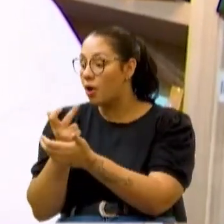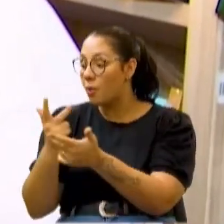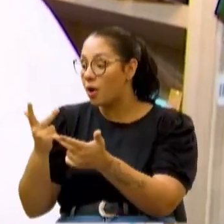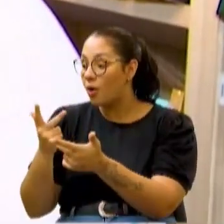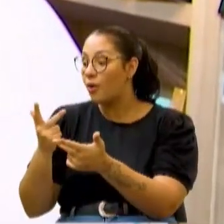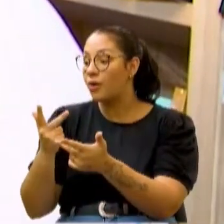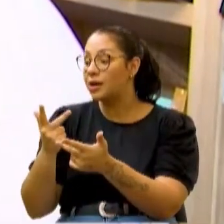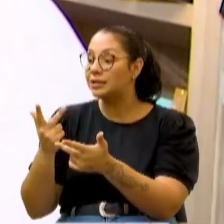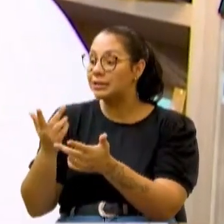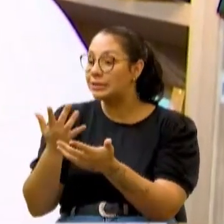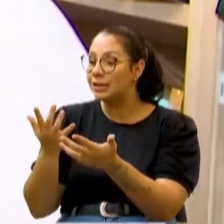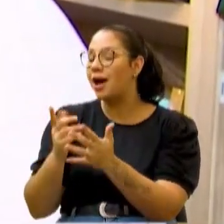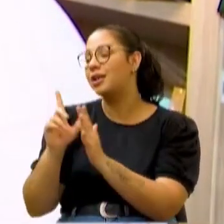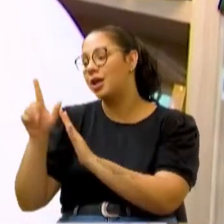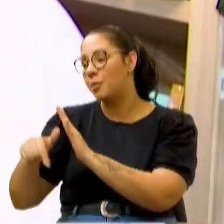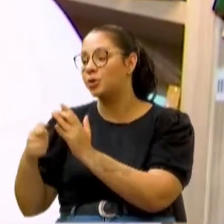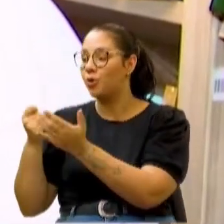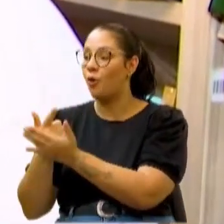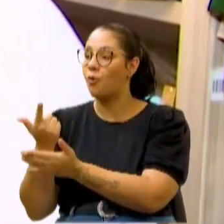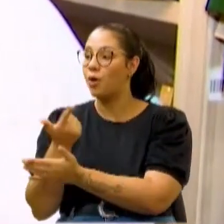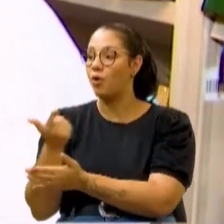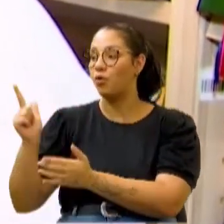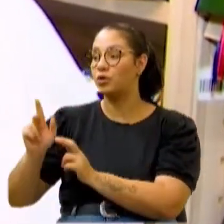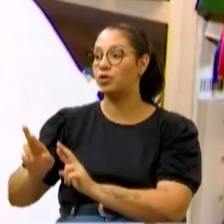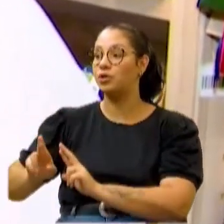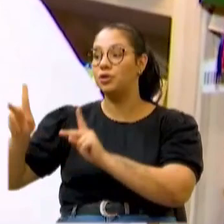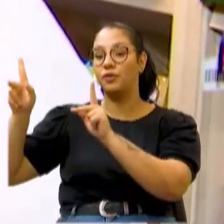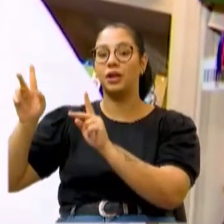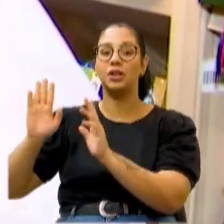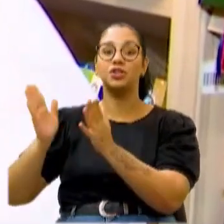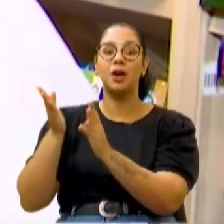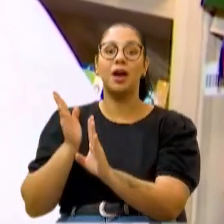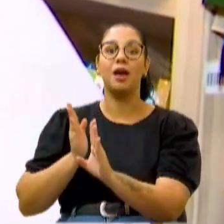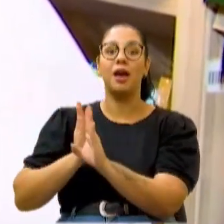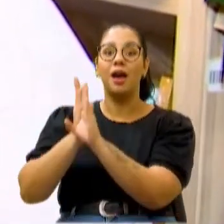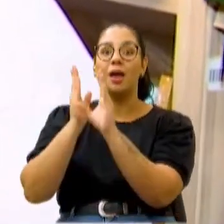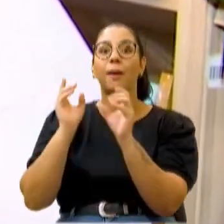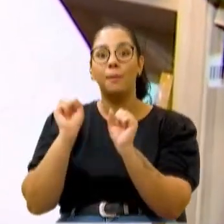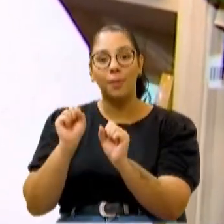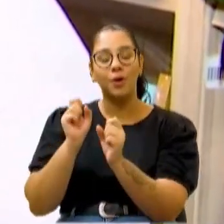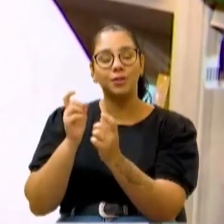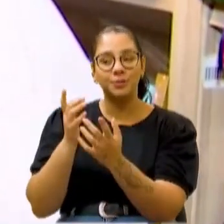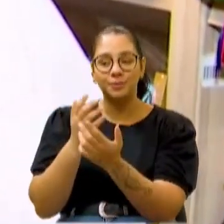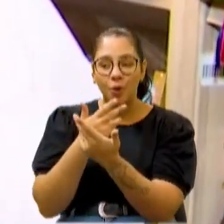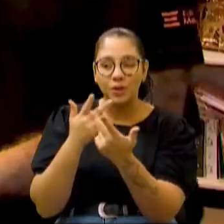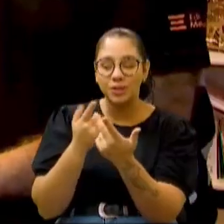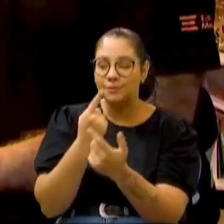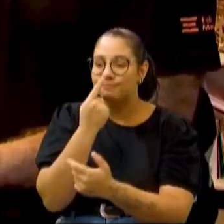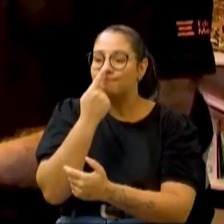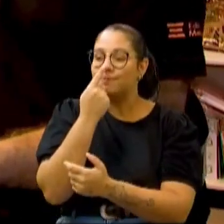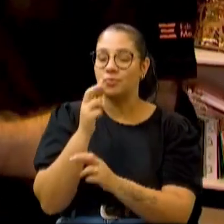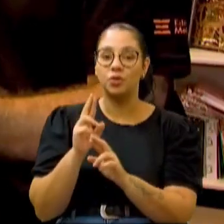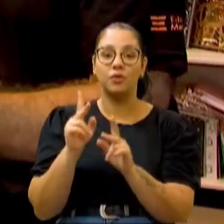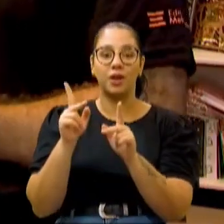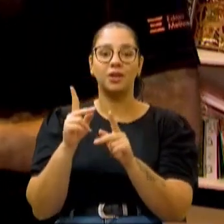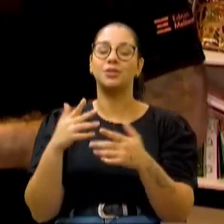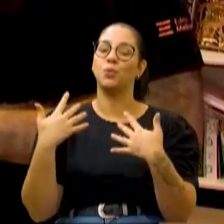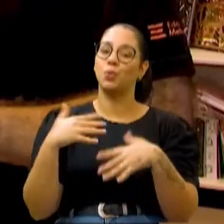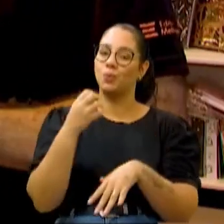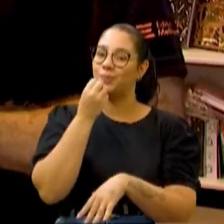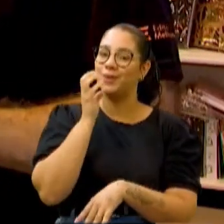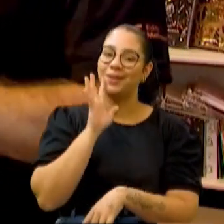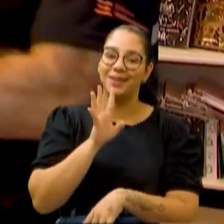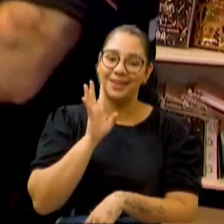para comprar algo que ele não tinha muito definido, né? E de repente a gente descobre que ele pode se identificar com algo mais. E aí